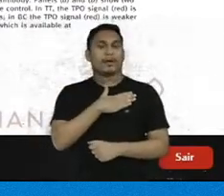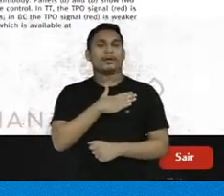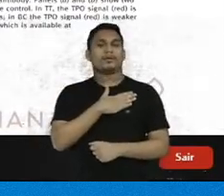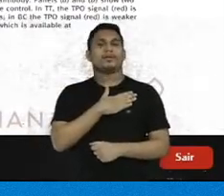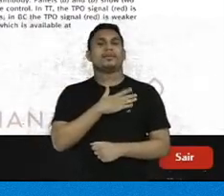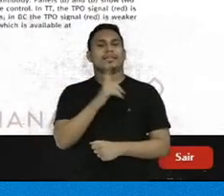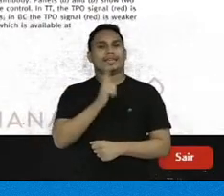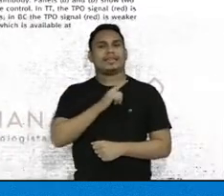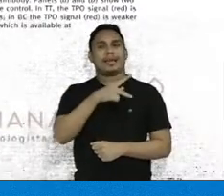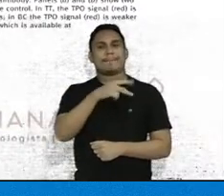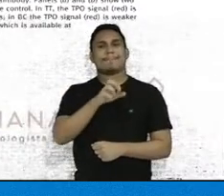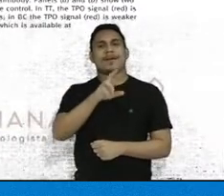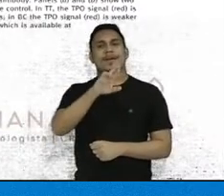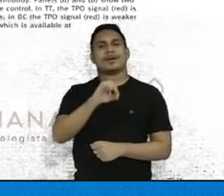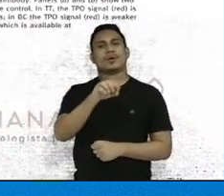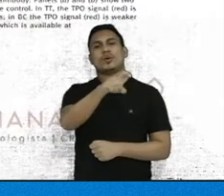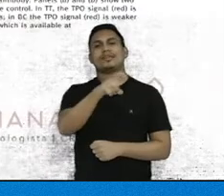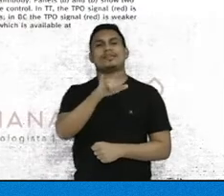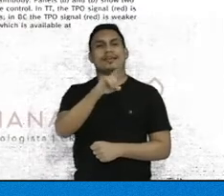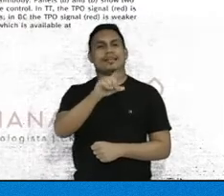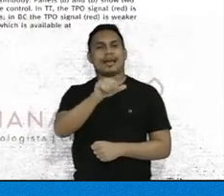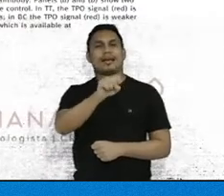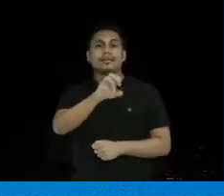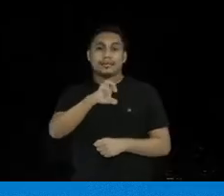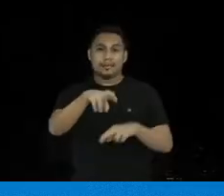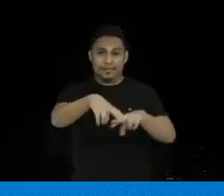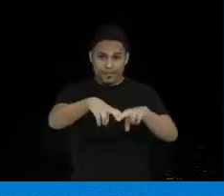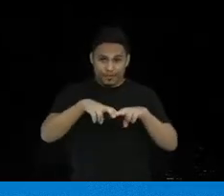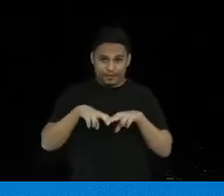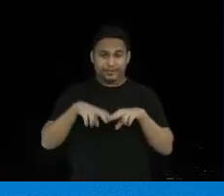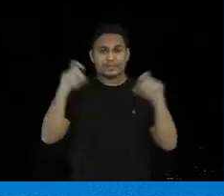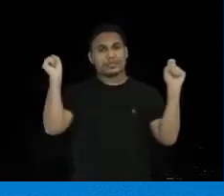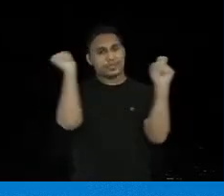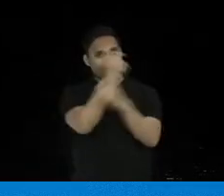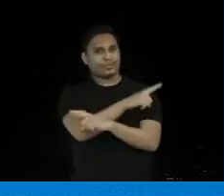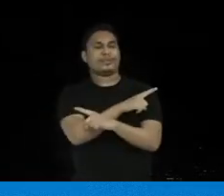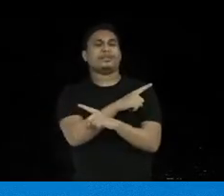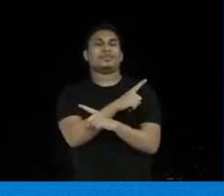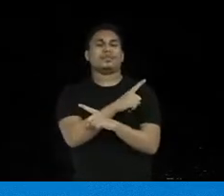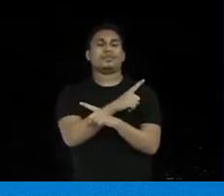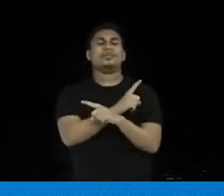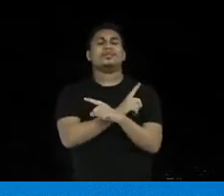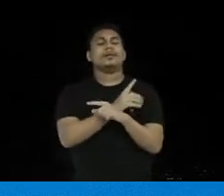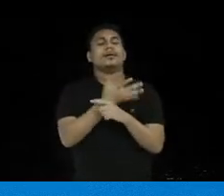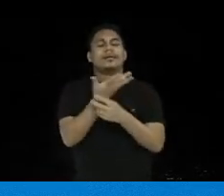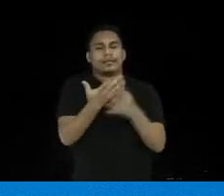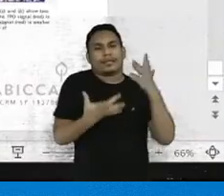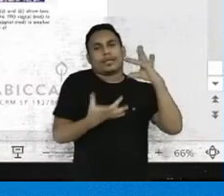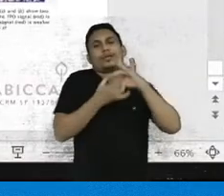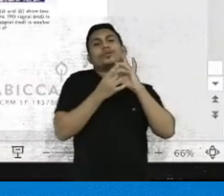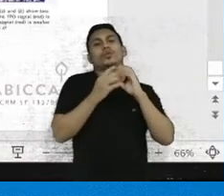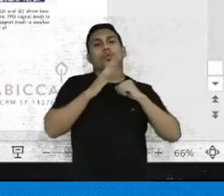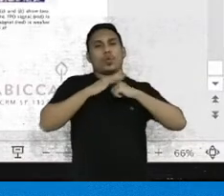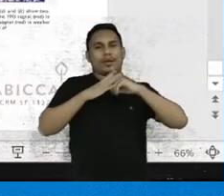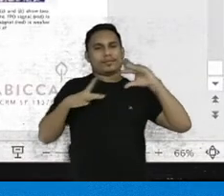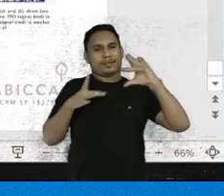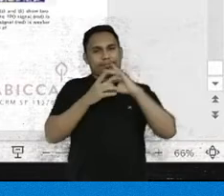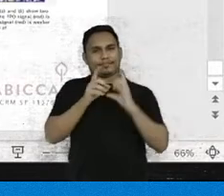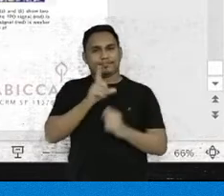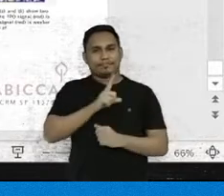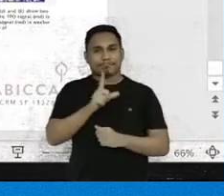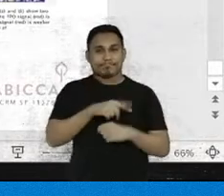isso talvez exista essa associação tão íntima entre as duas doenças, tá? Bom, com